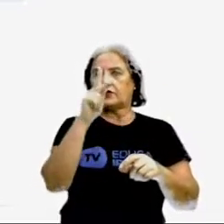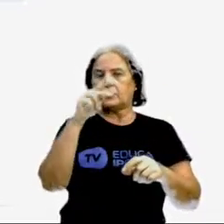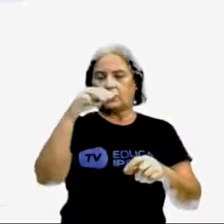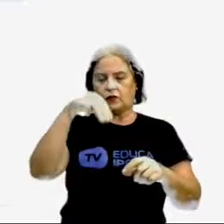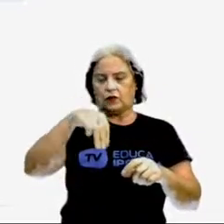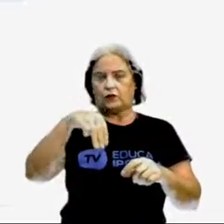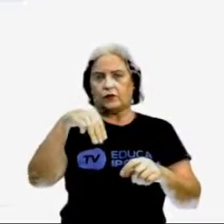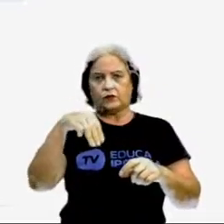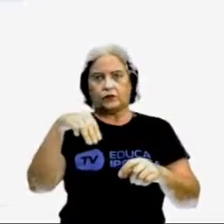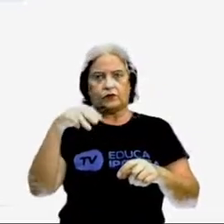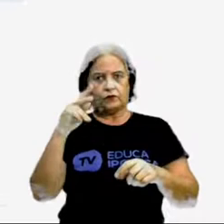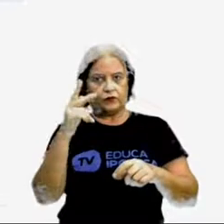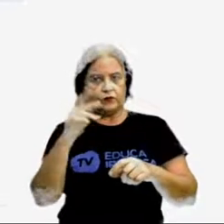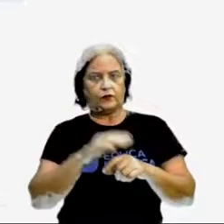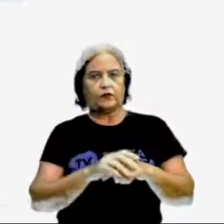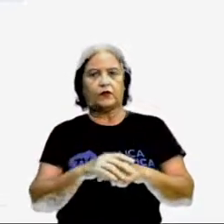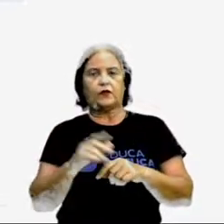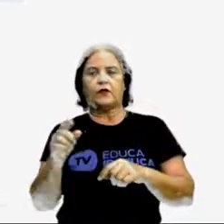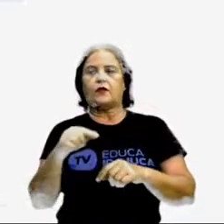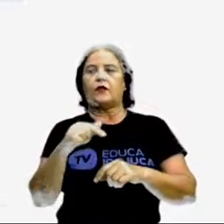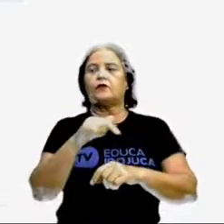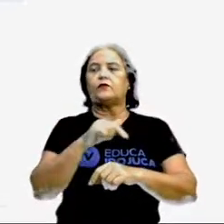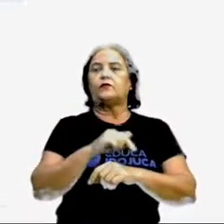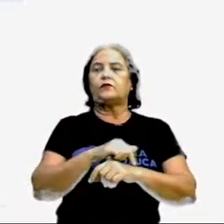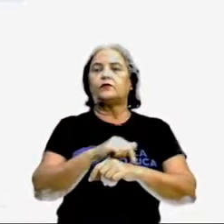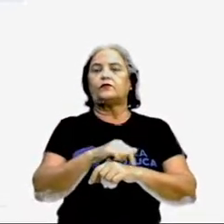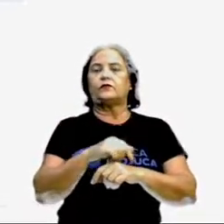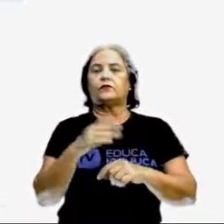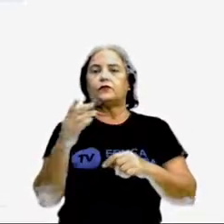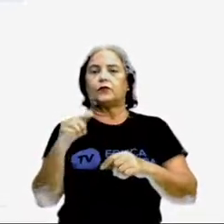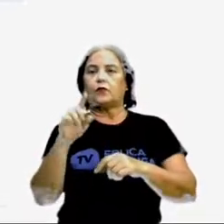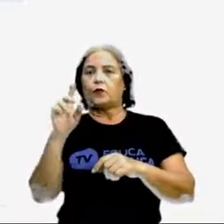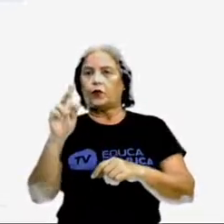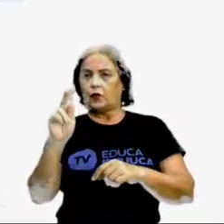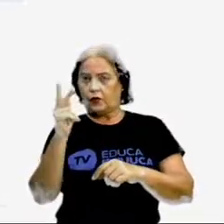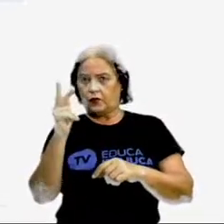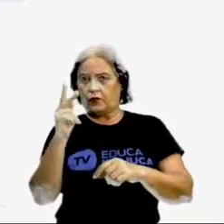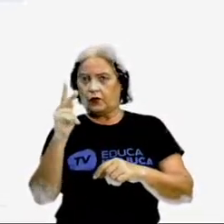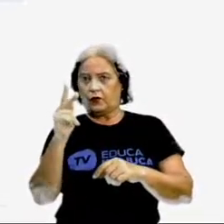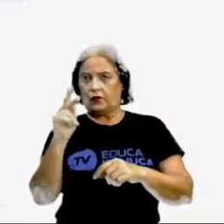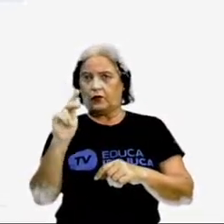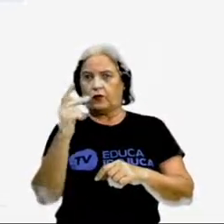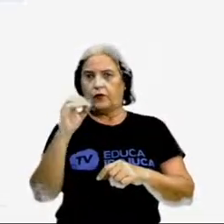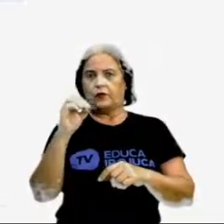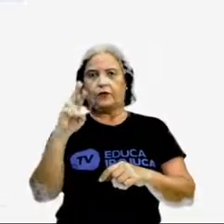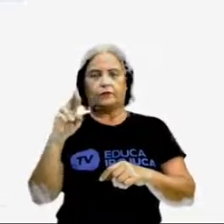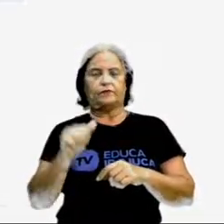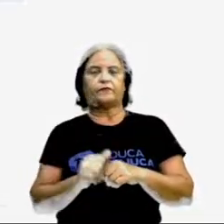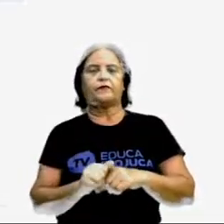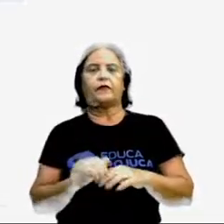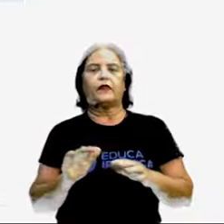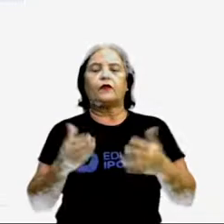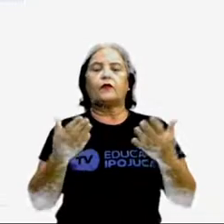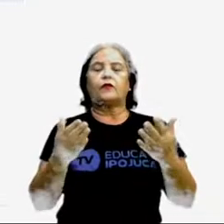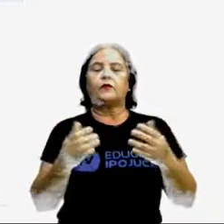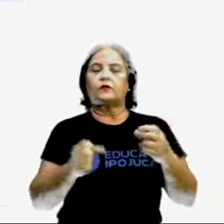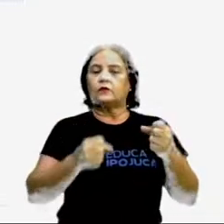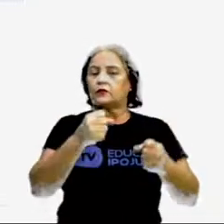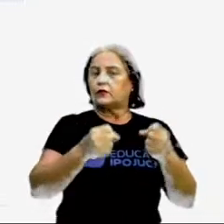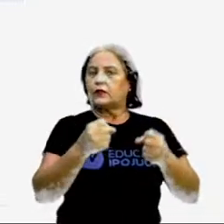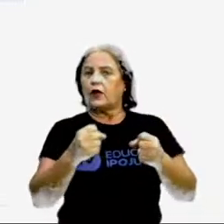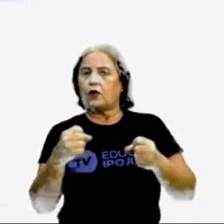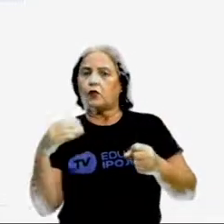o tempo em horas. E ela percebeu que quando o veículo imprimia uma velocidade de